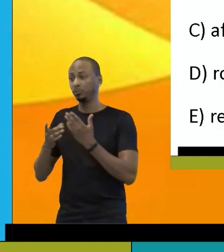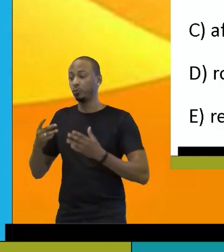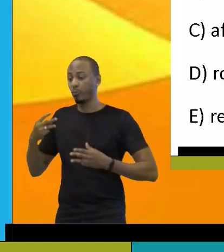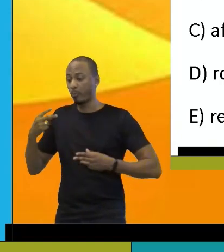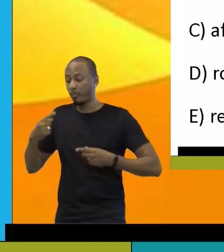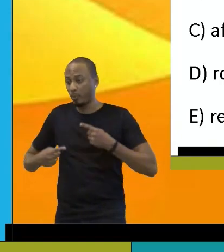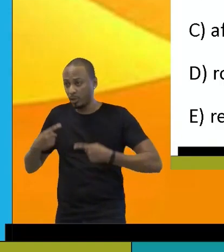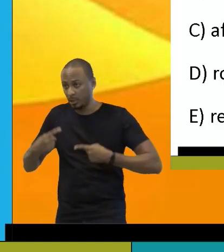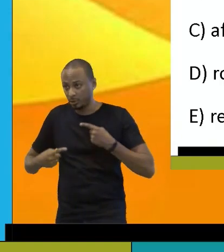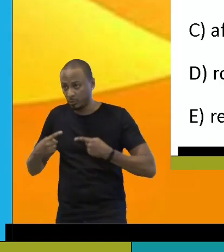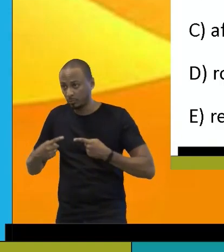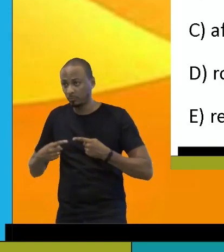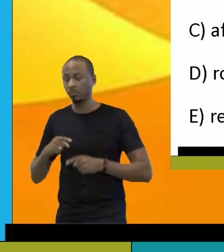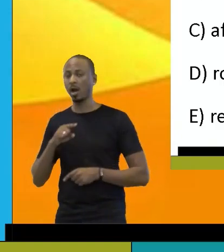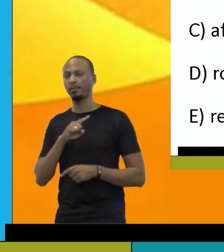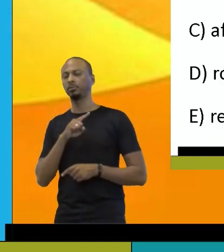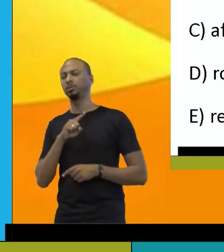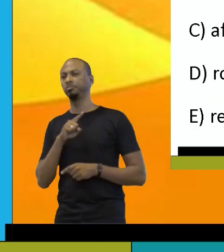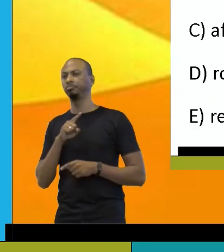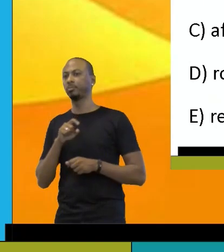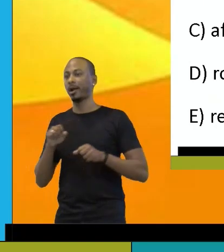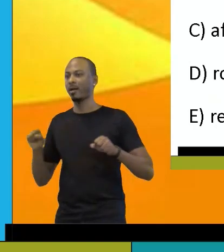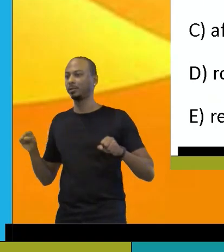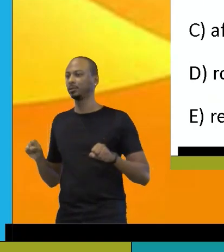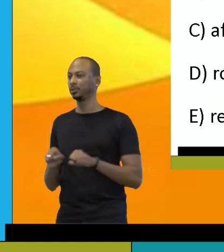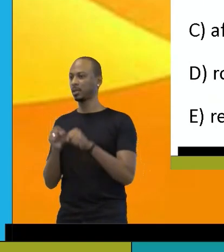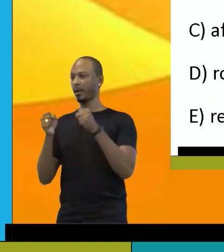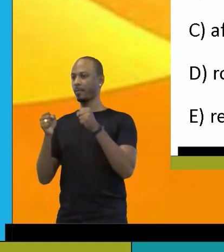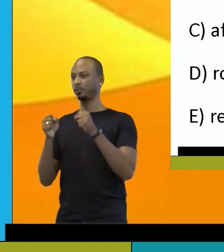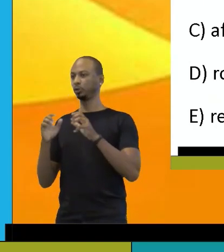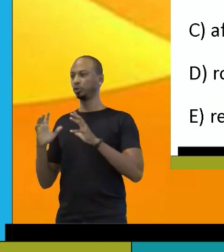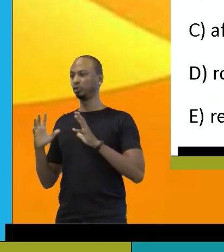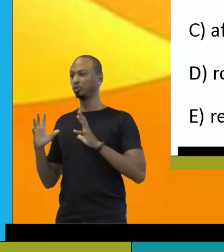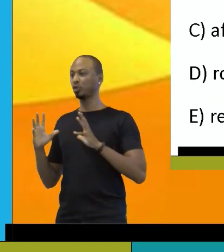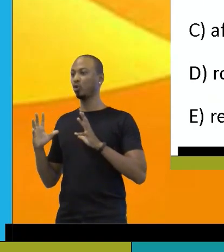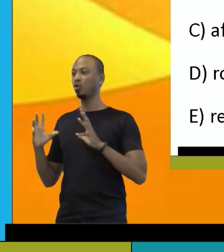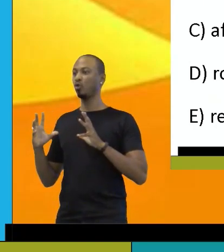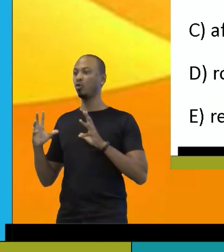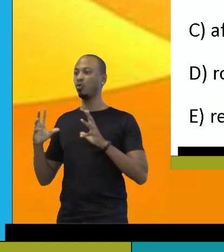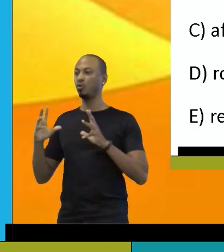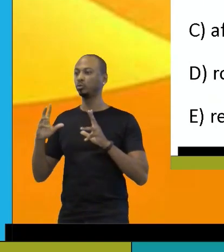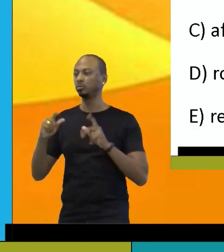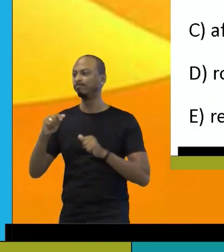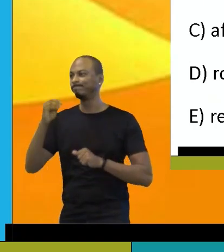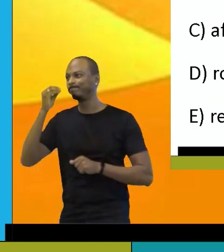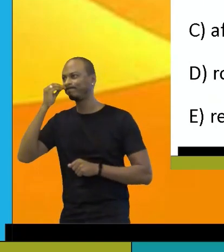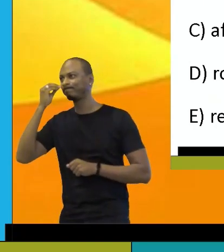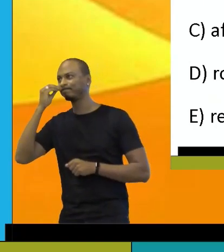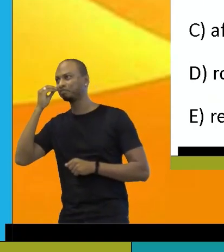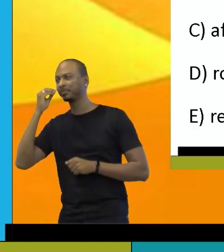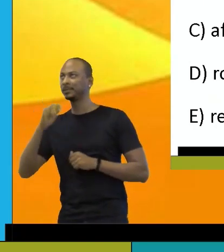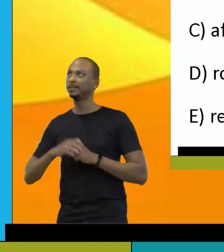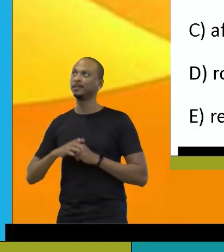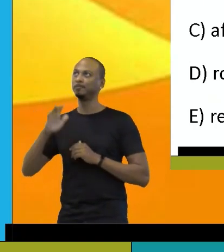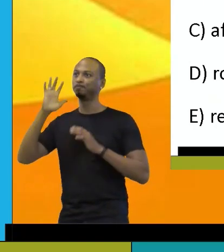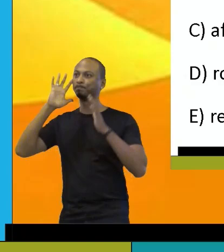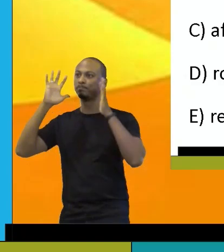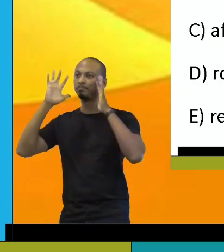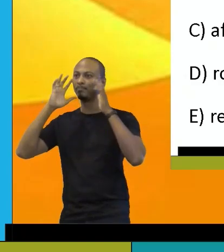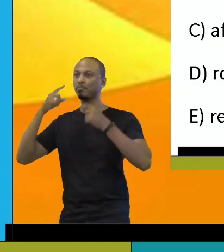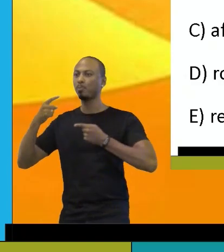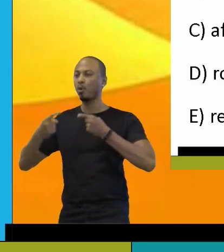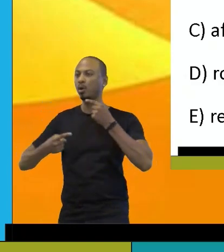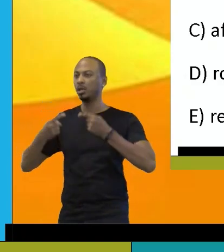Maquiavel, ele rompe com toda e qualquer tentativa de idealização da